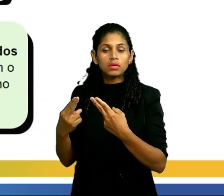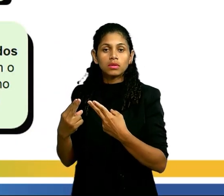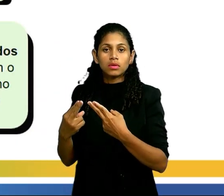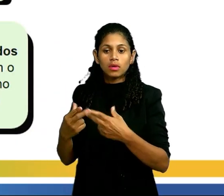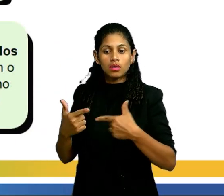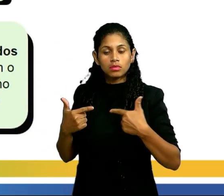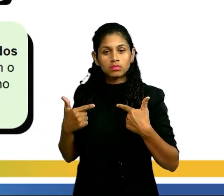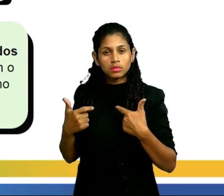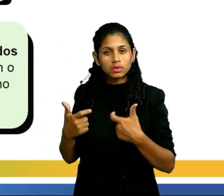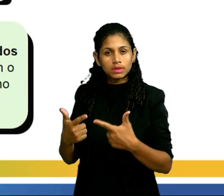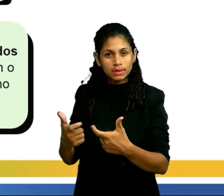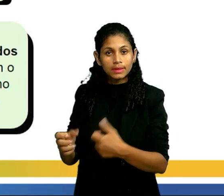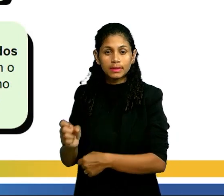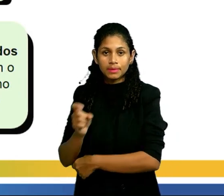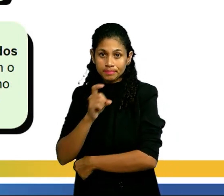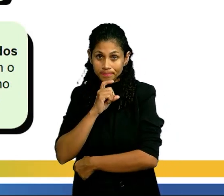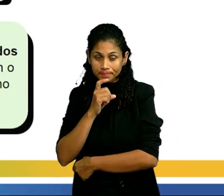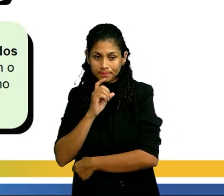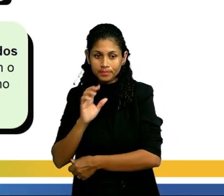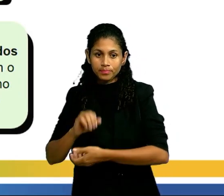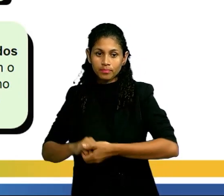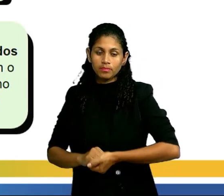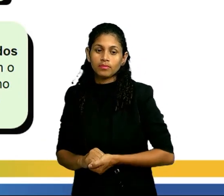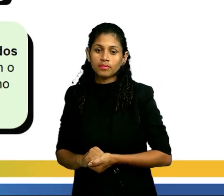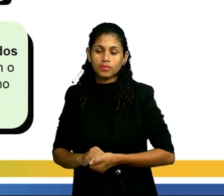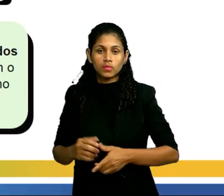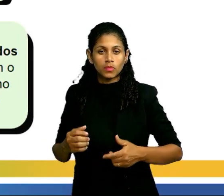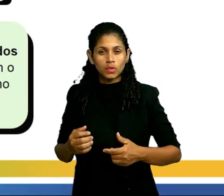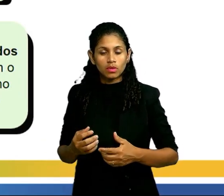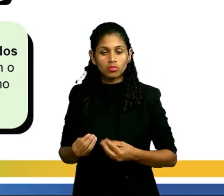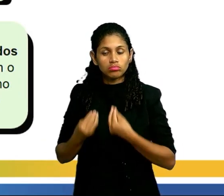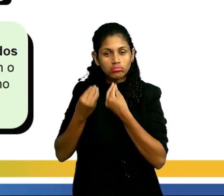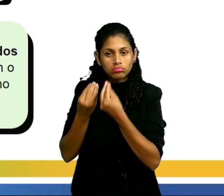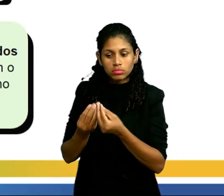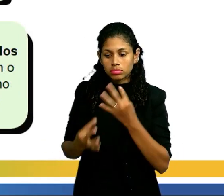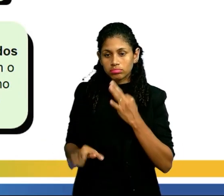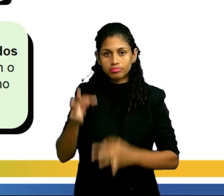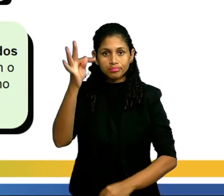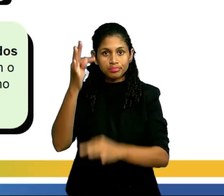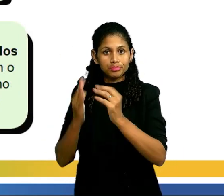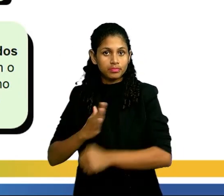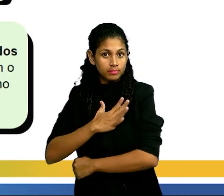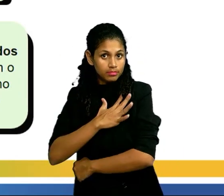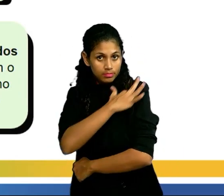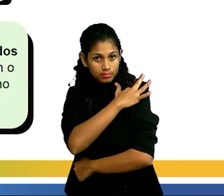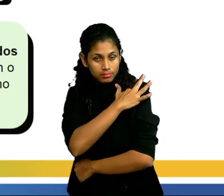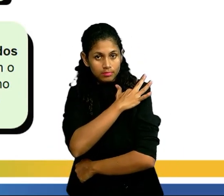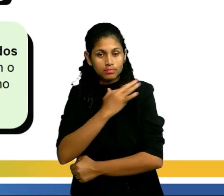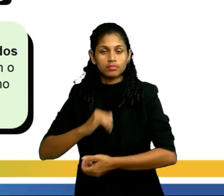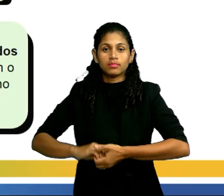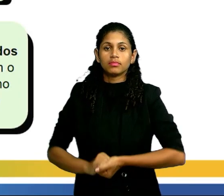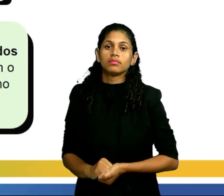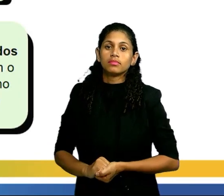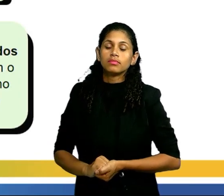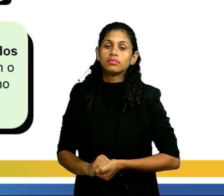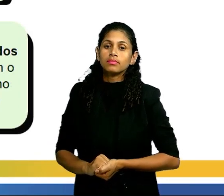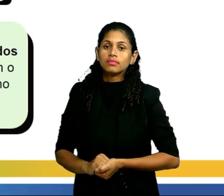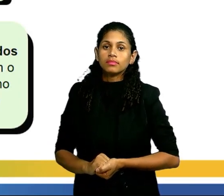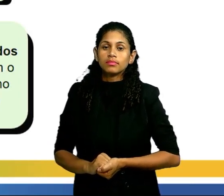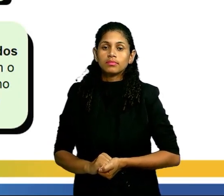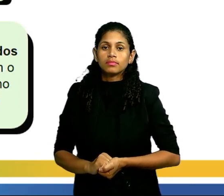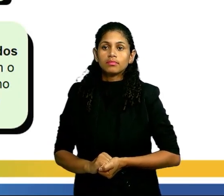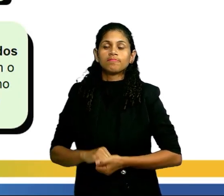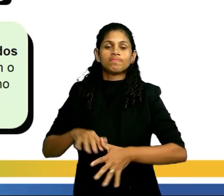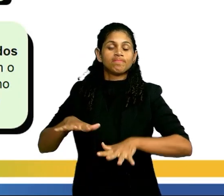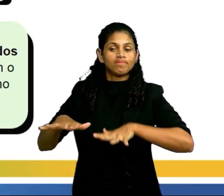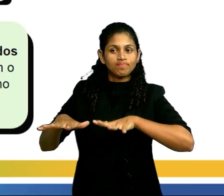suprimentos e tecnologia militar, que a gente vai discutir daqui a pouquinho um pouco sobre ela. Então, há uma